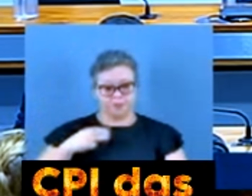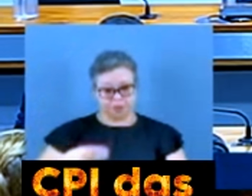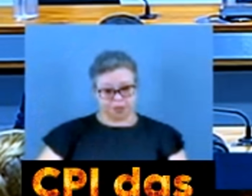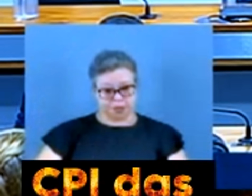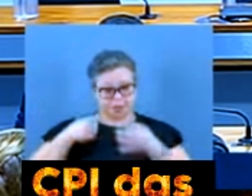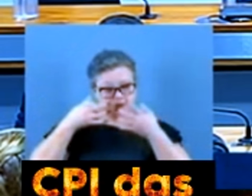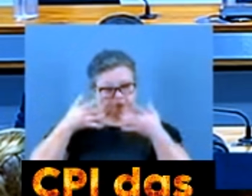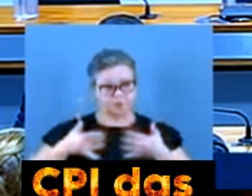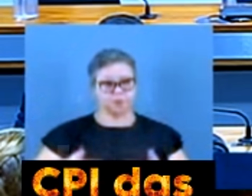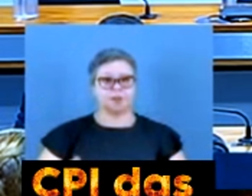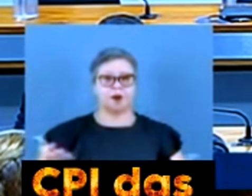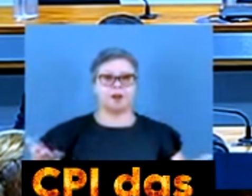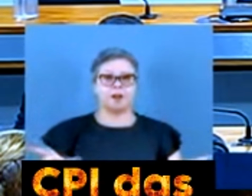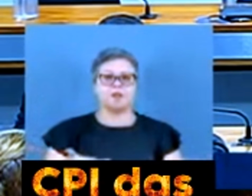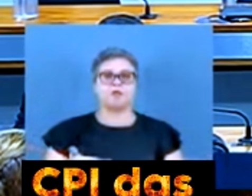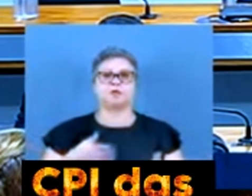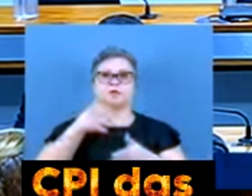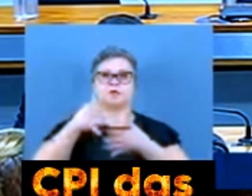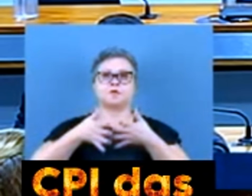exposição.